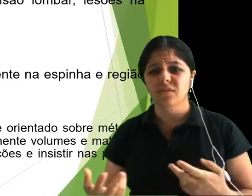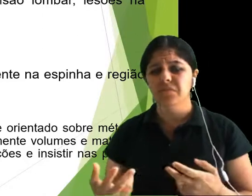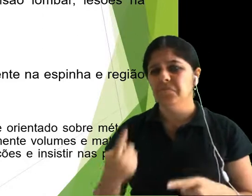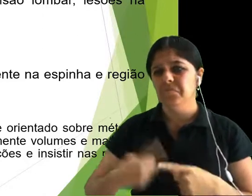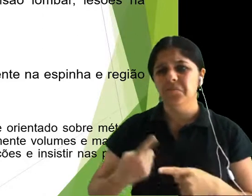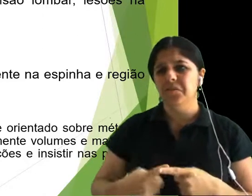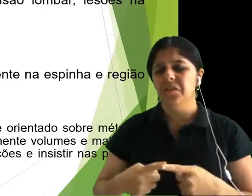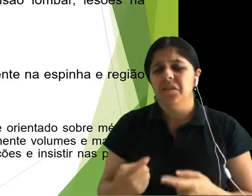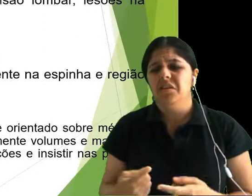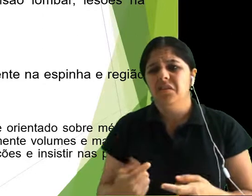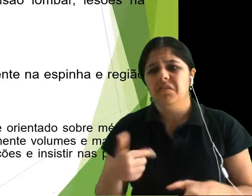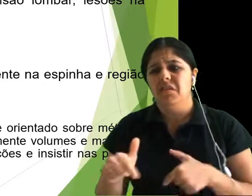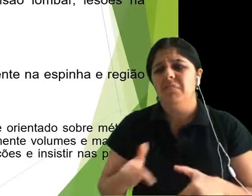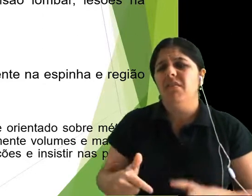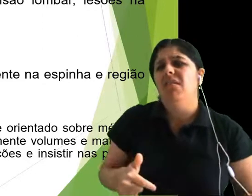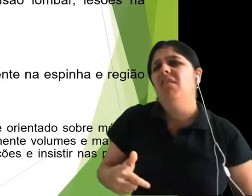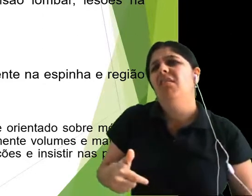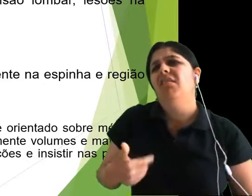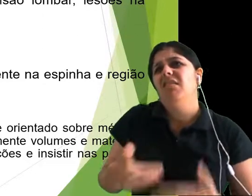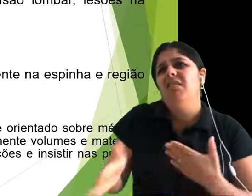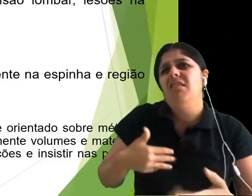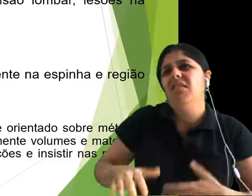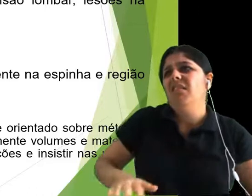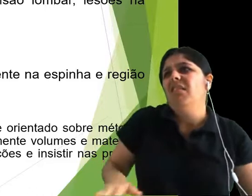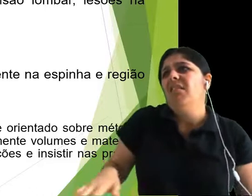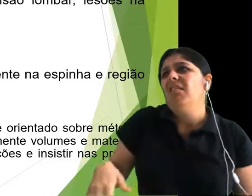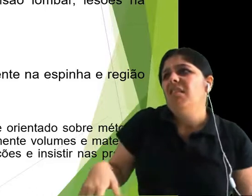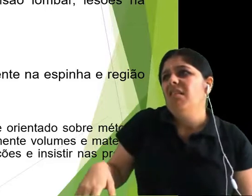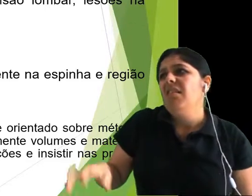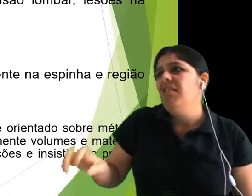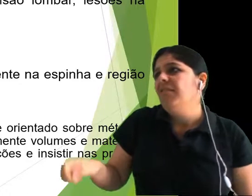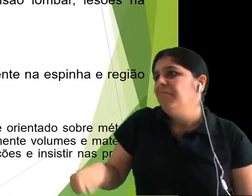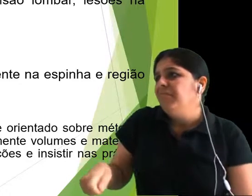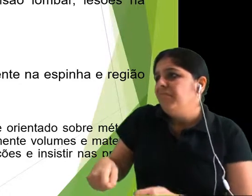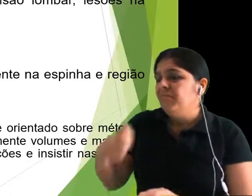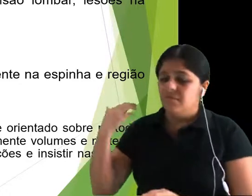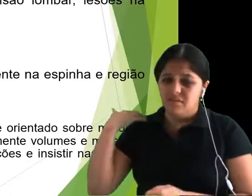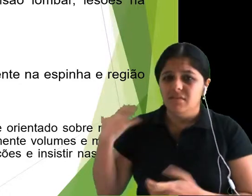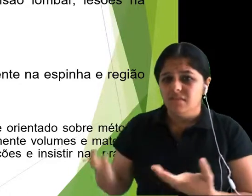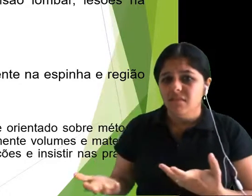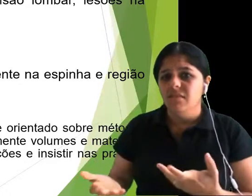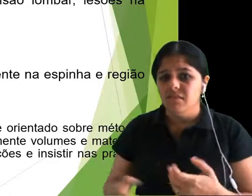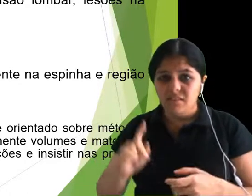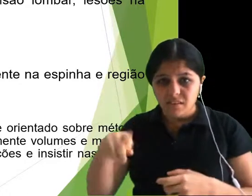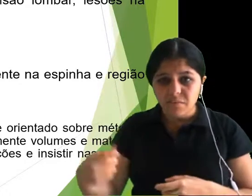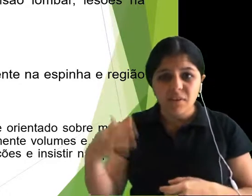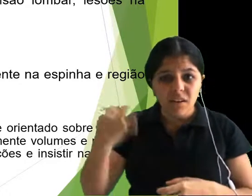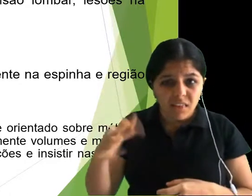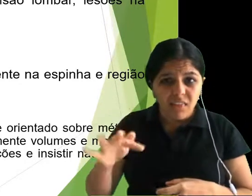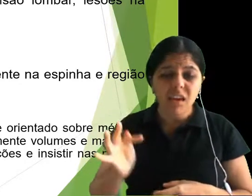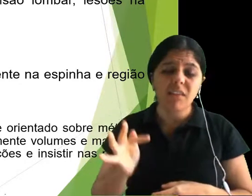má posição do corpo, por um movimento que você faz brusco, assim, rápido, em más condições. Um